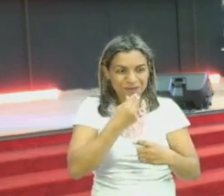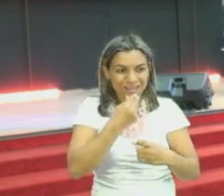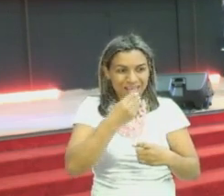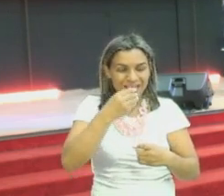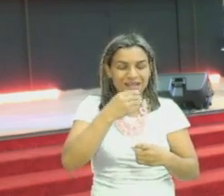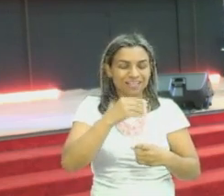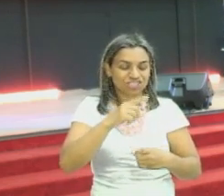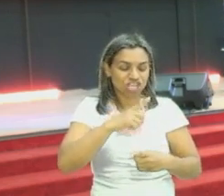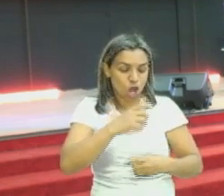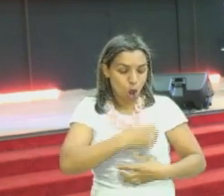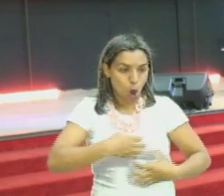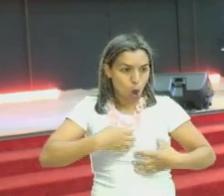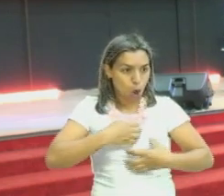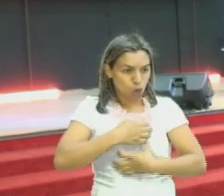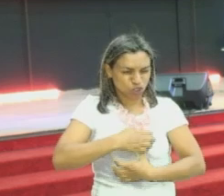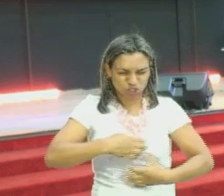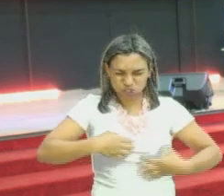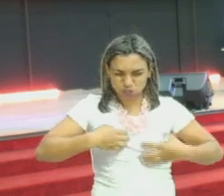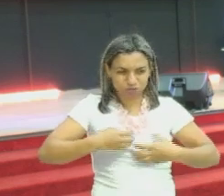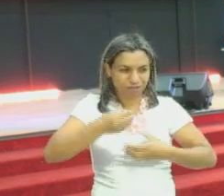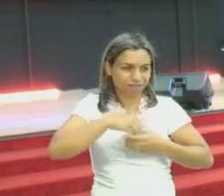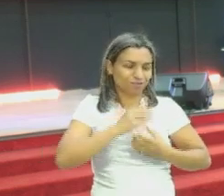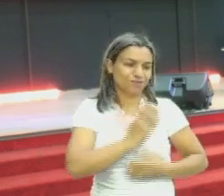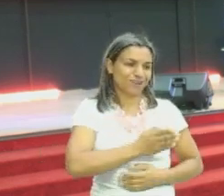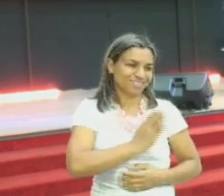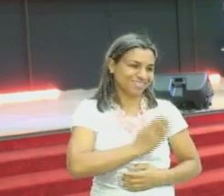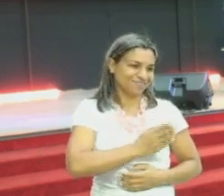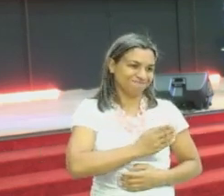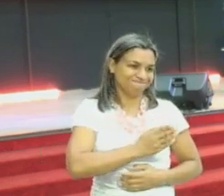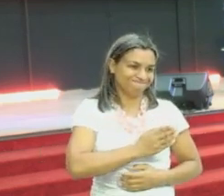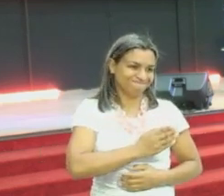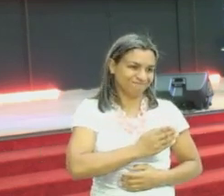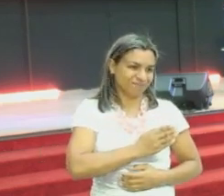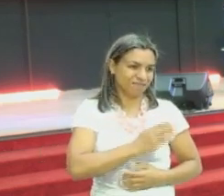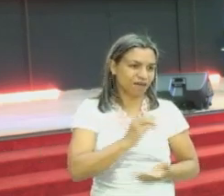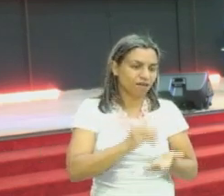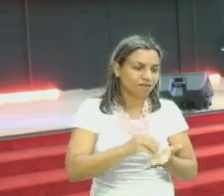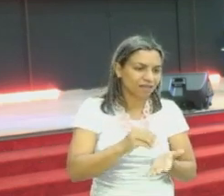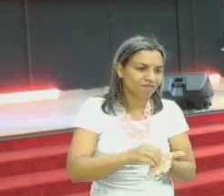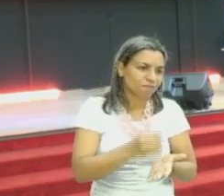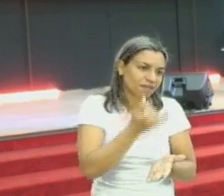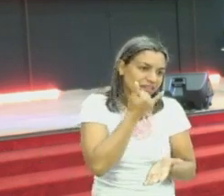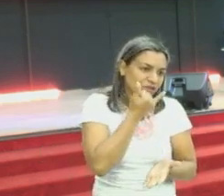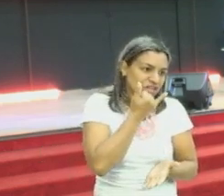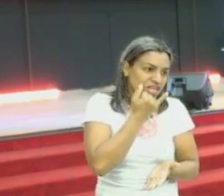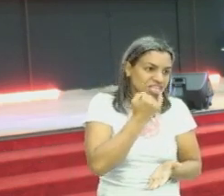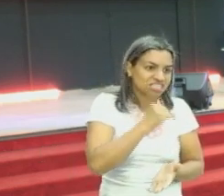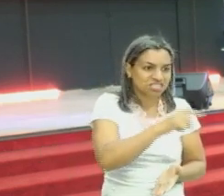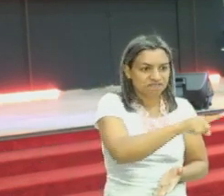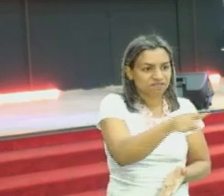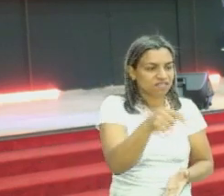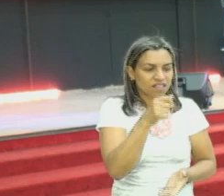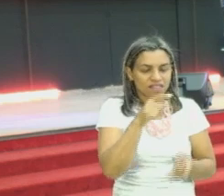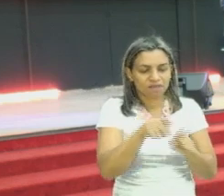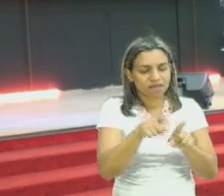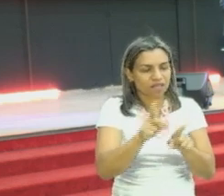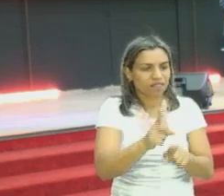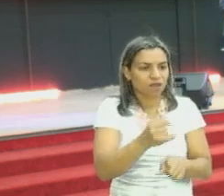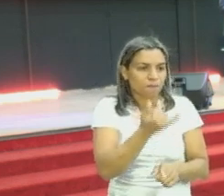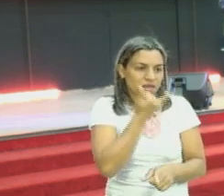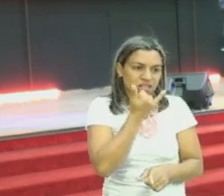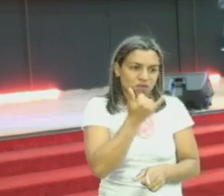no coração de Caim. Quando você não perdoa, a sua adoração é